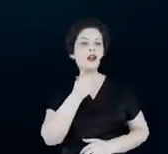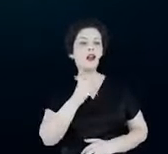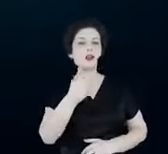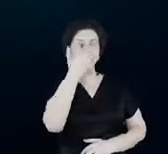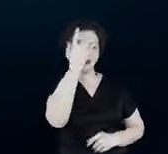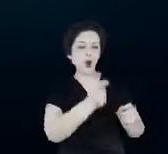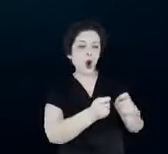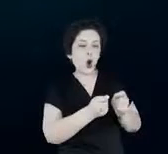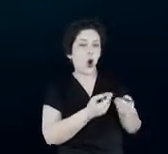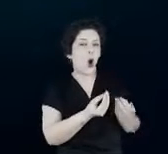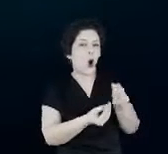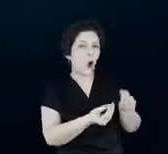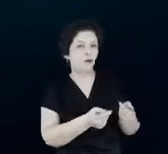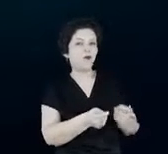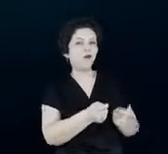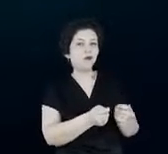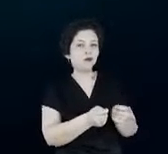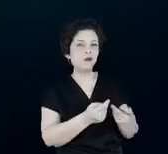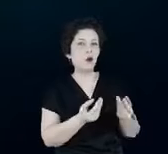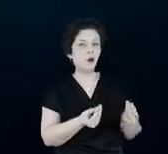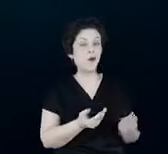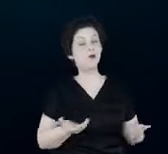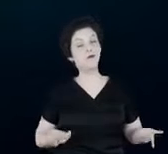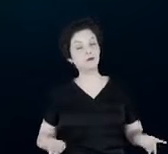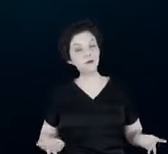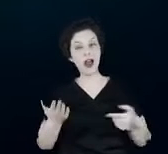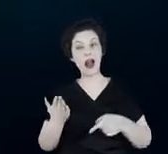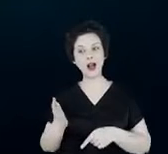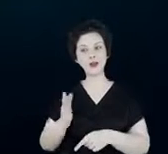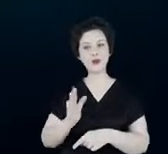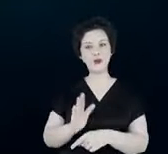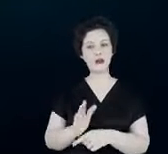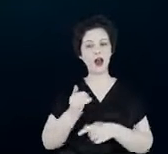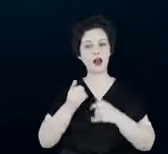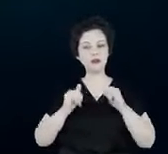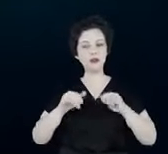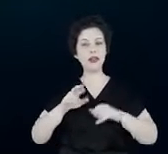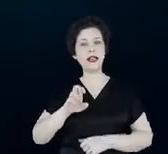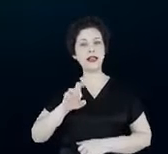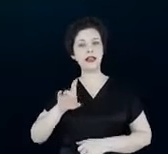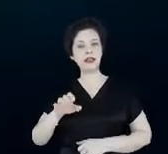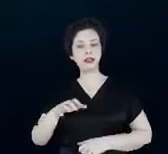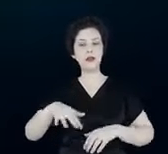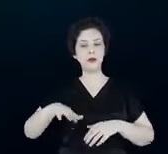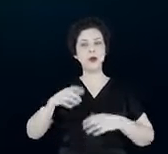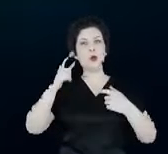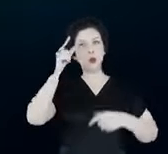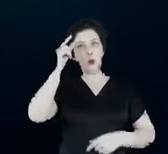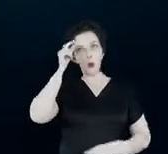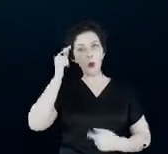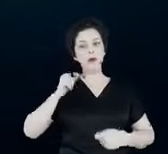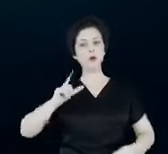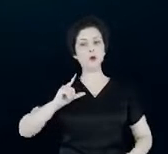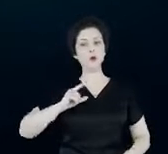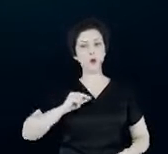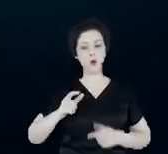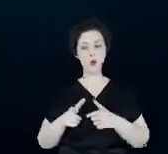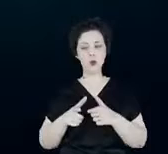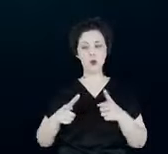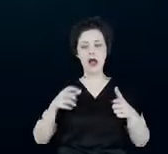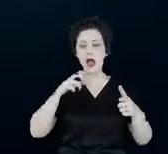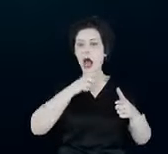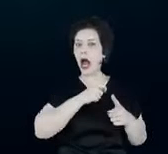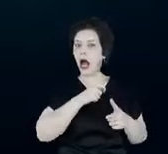para economizar energia né e assim vai ajudar né a nossa a nossa rede que a gente sabe né que vem crescendo cada vez mais